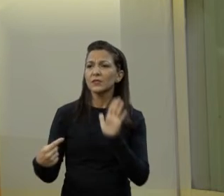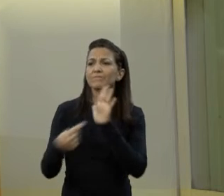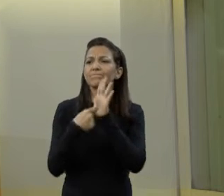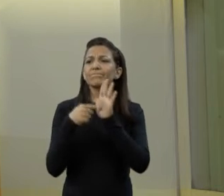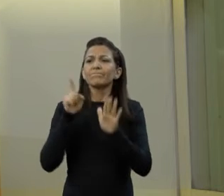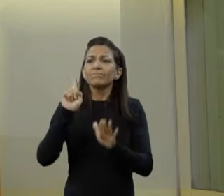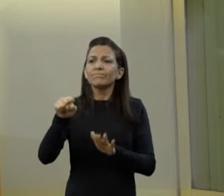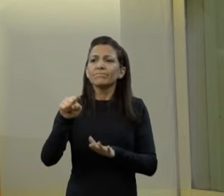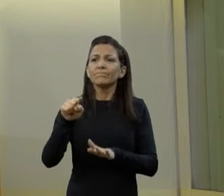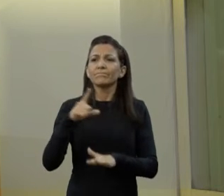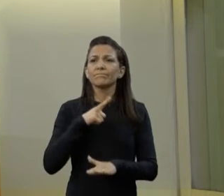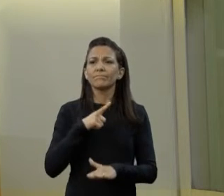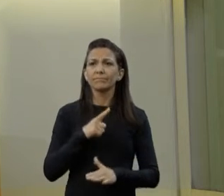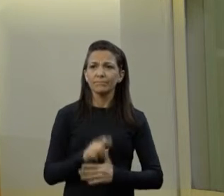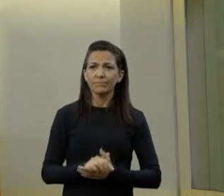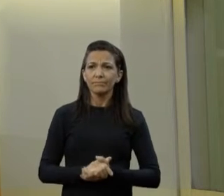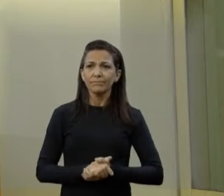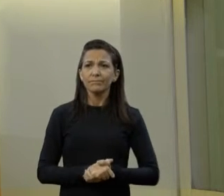é